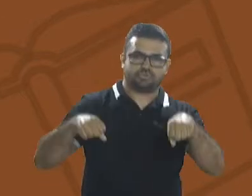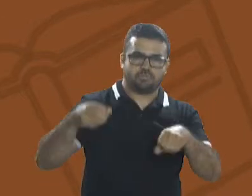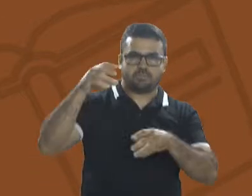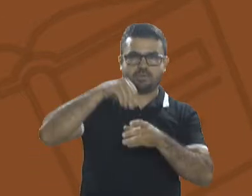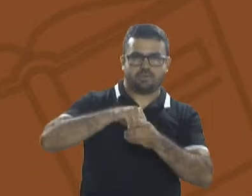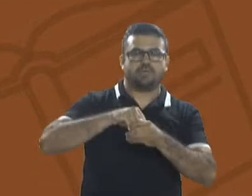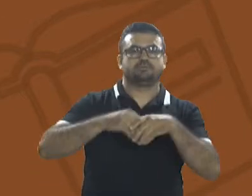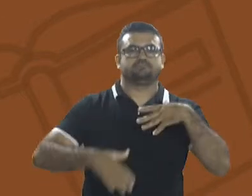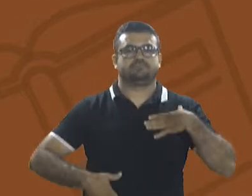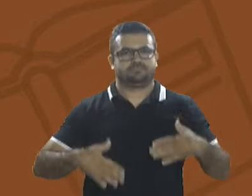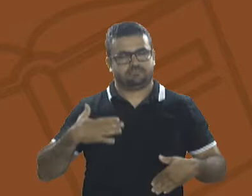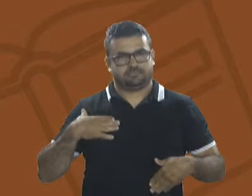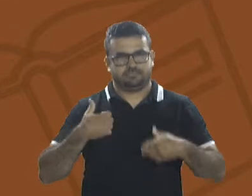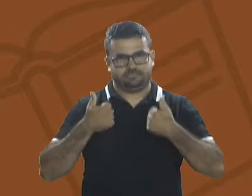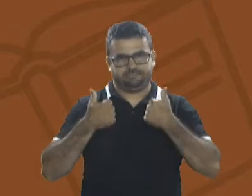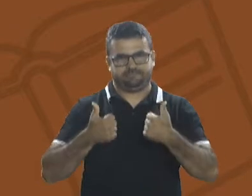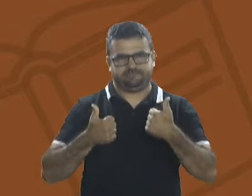humano.